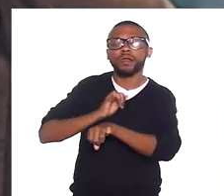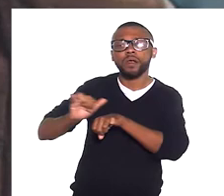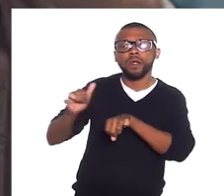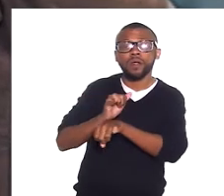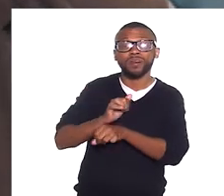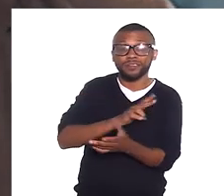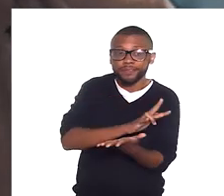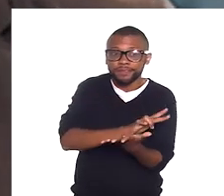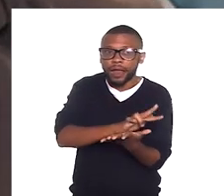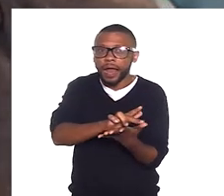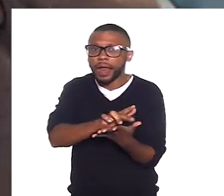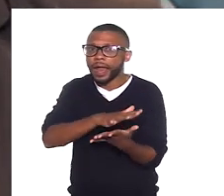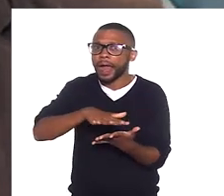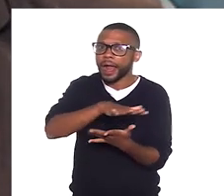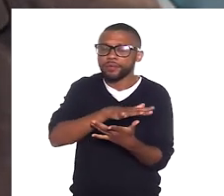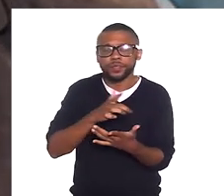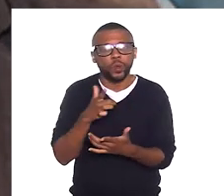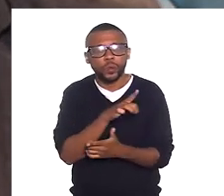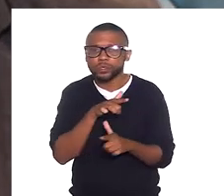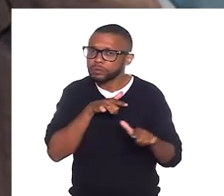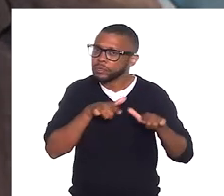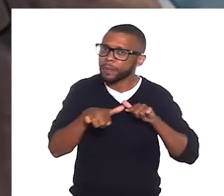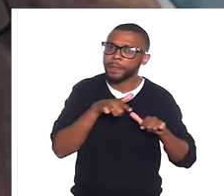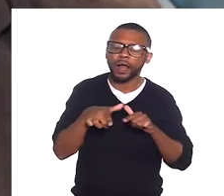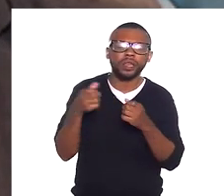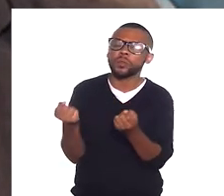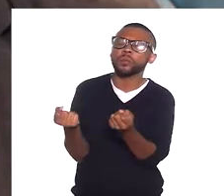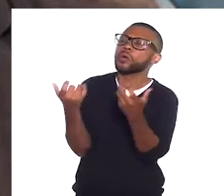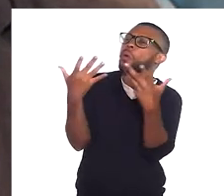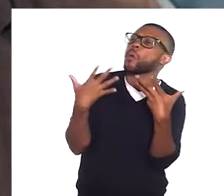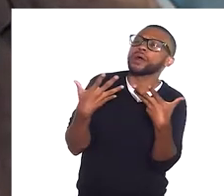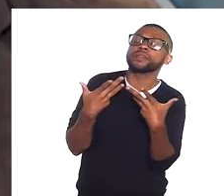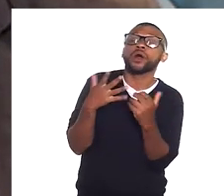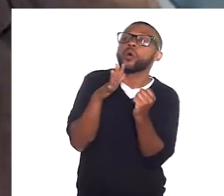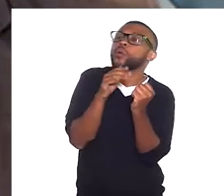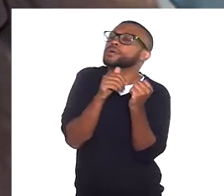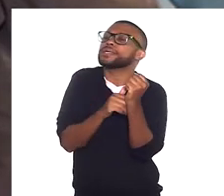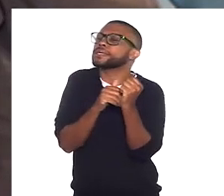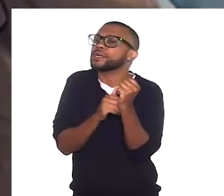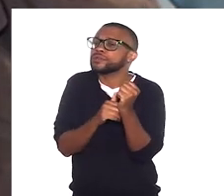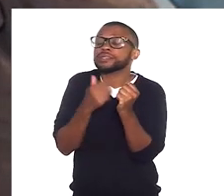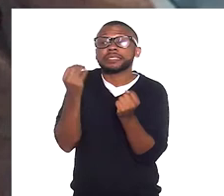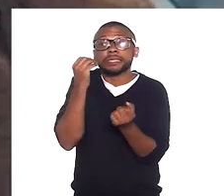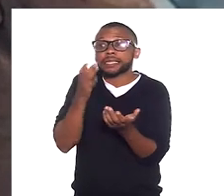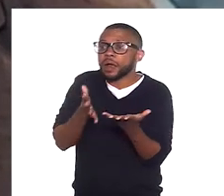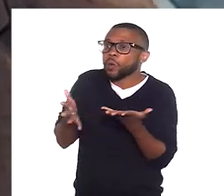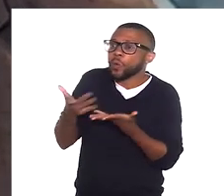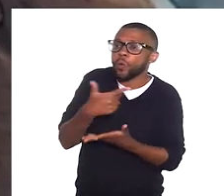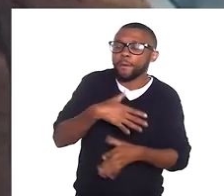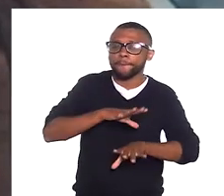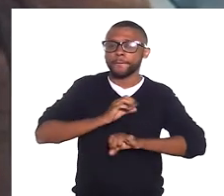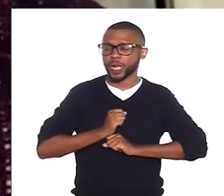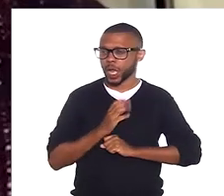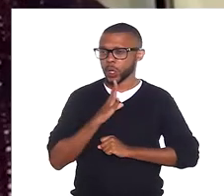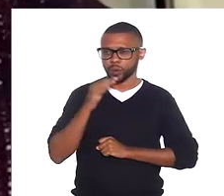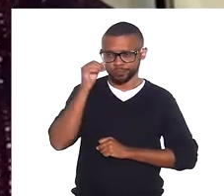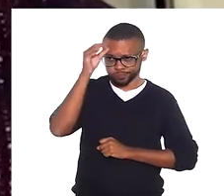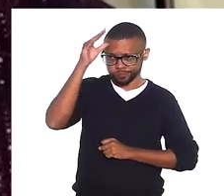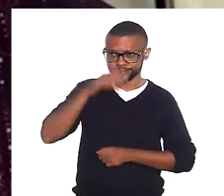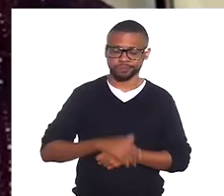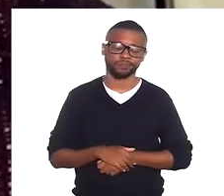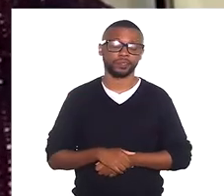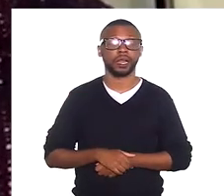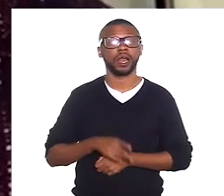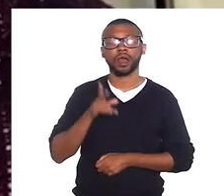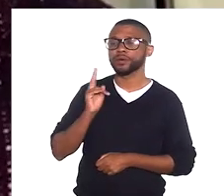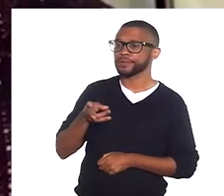são muitas as áreas em que você conseguiu atuar. Conta para nós o segredo de juntar todas essas coisas. Eu